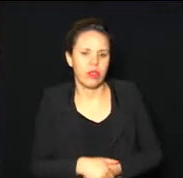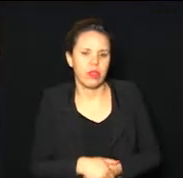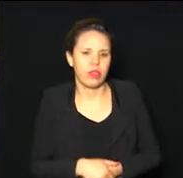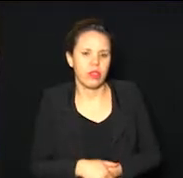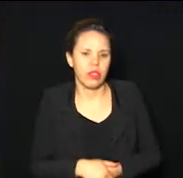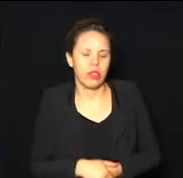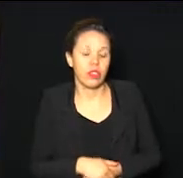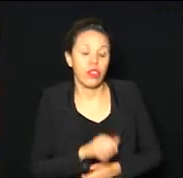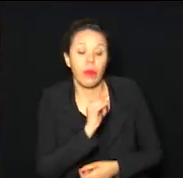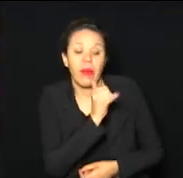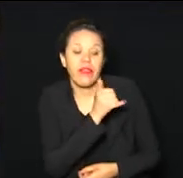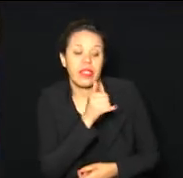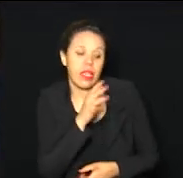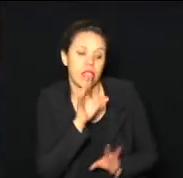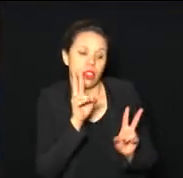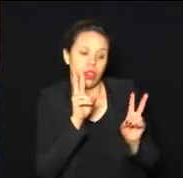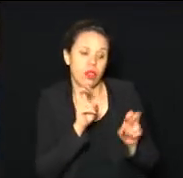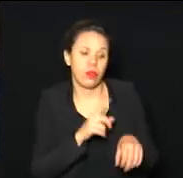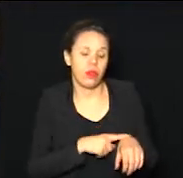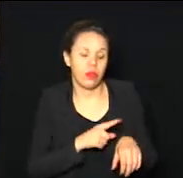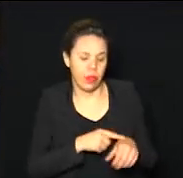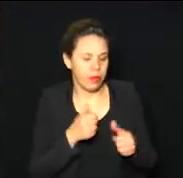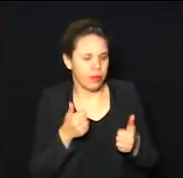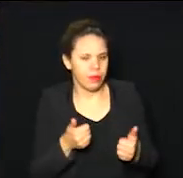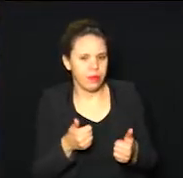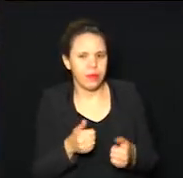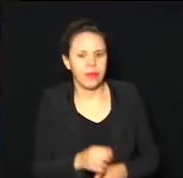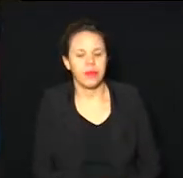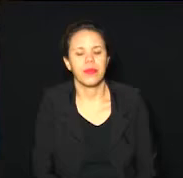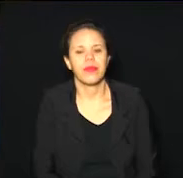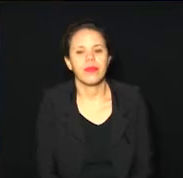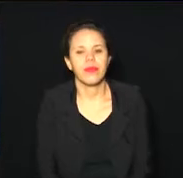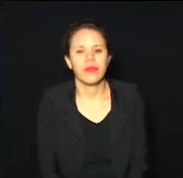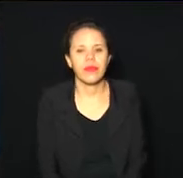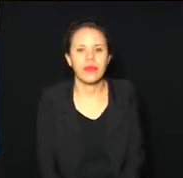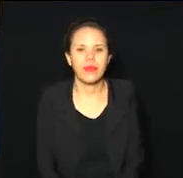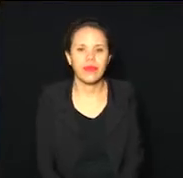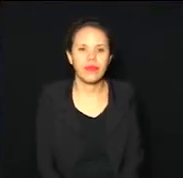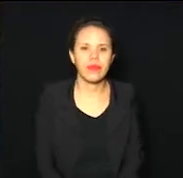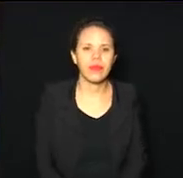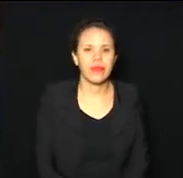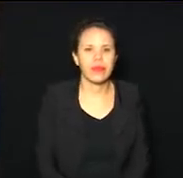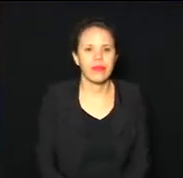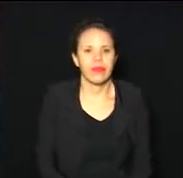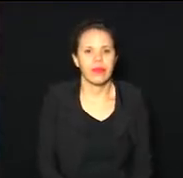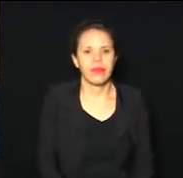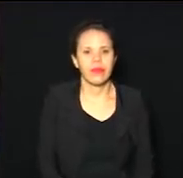um toque com relação ao tempo, tá bom, Gabi? Vamos lá.